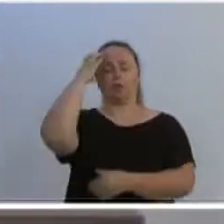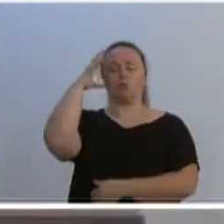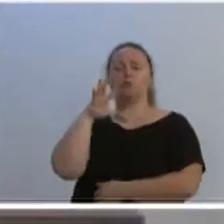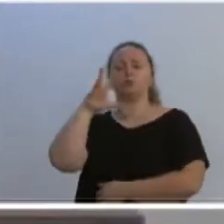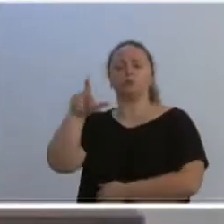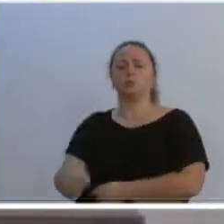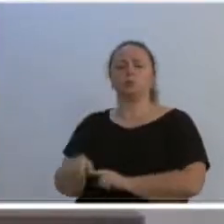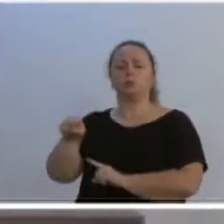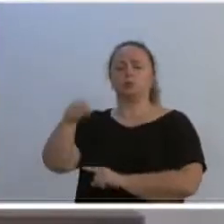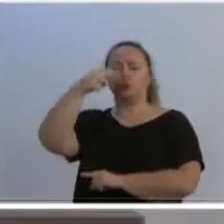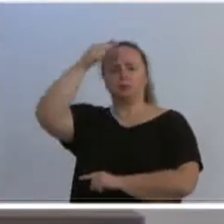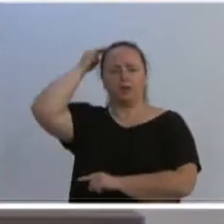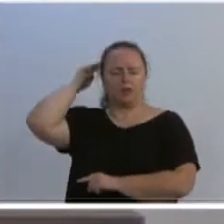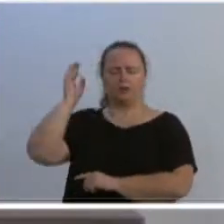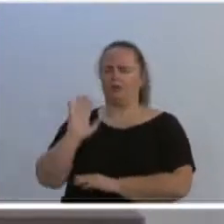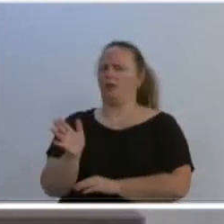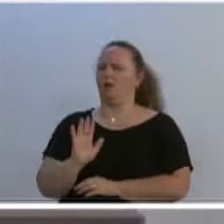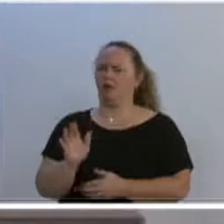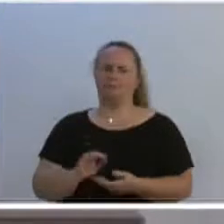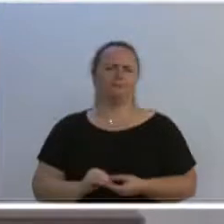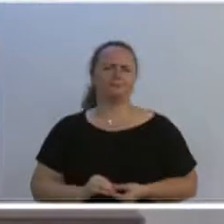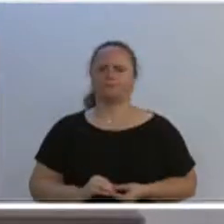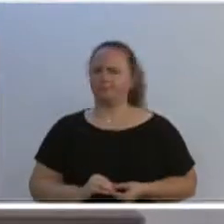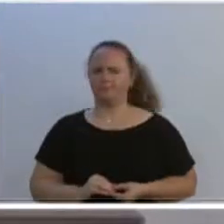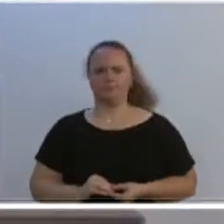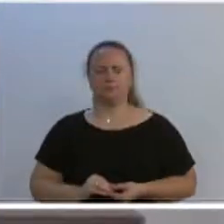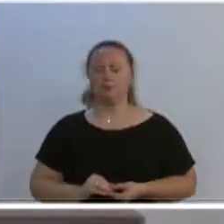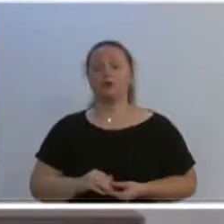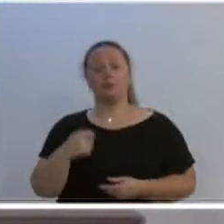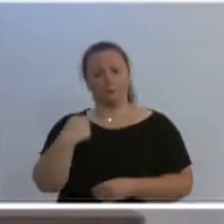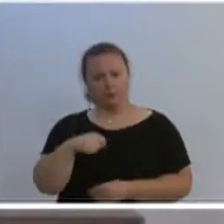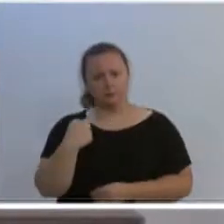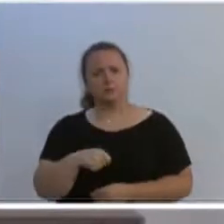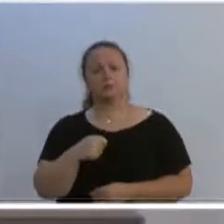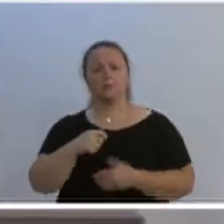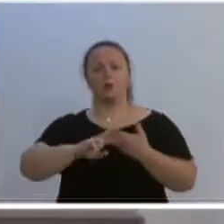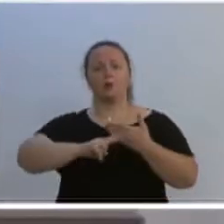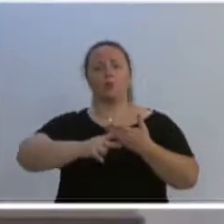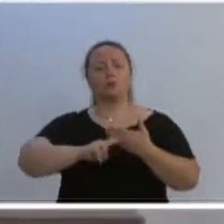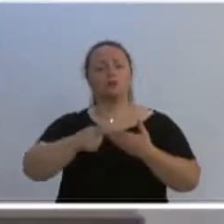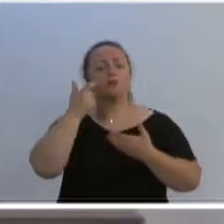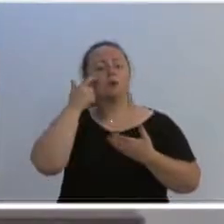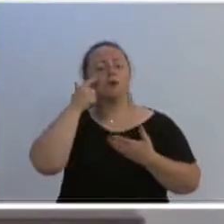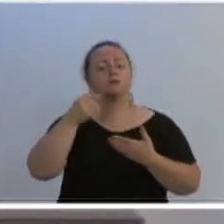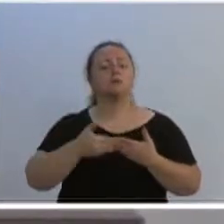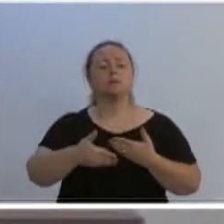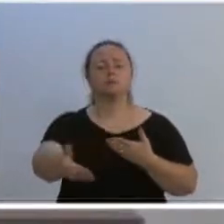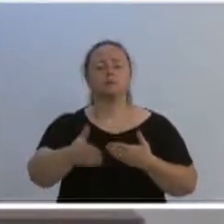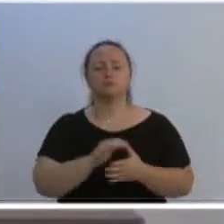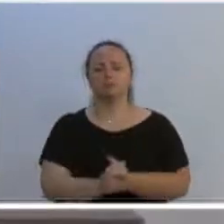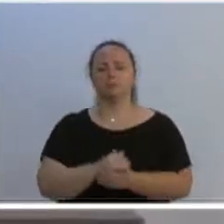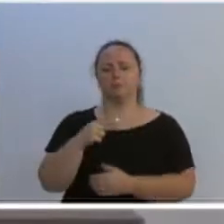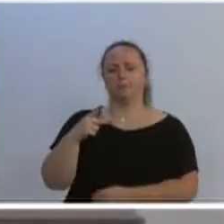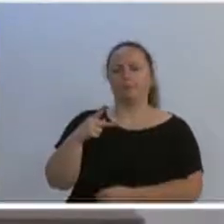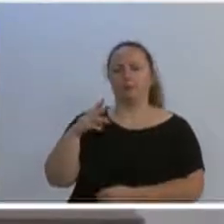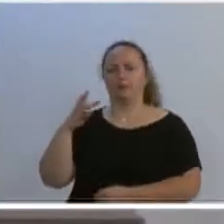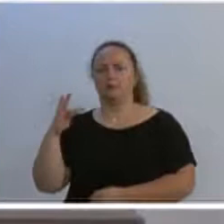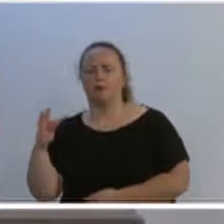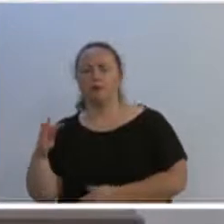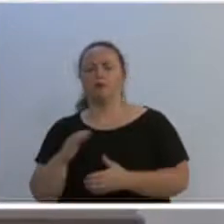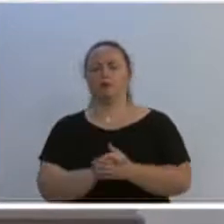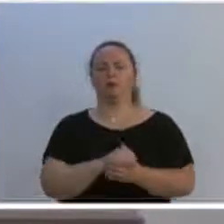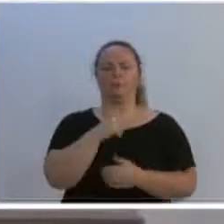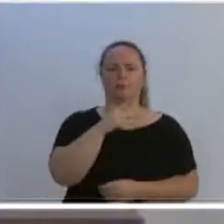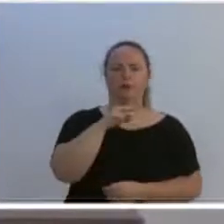assim como ele tem que fazer, o presidente Lula, que inclusive eu espero sinceramente que seja condenado e não possa participar